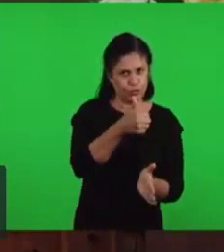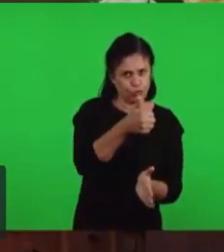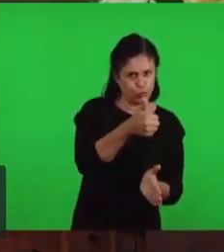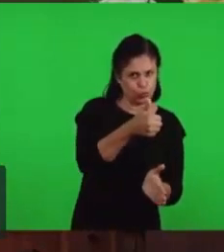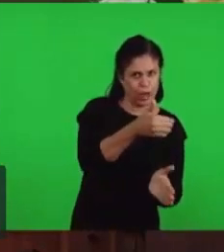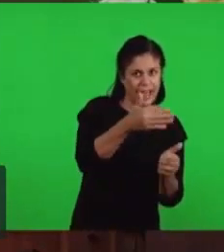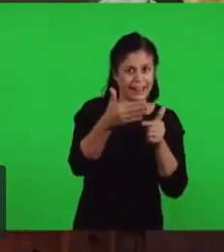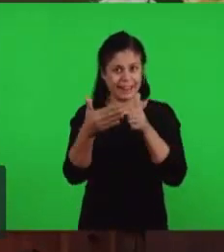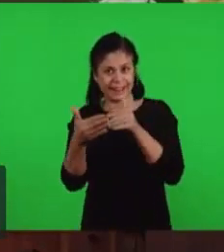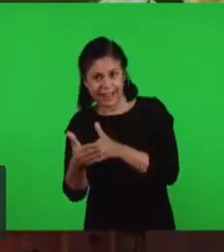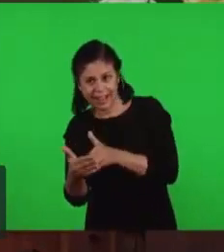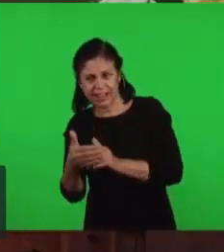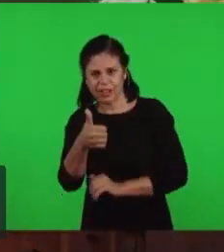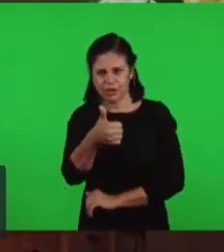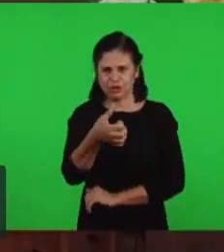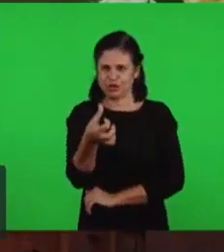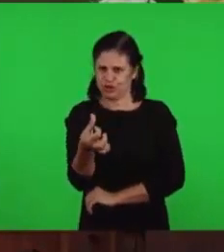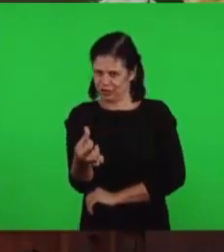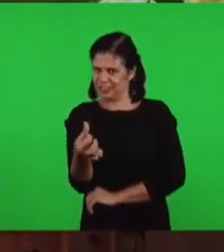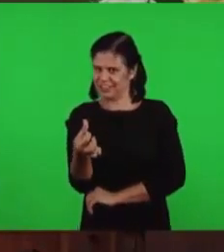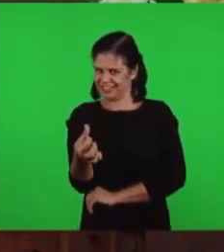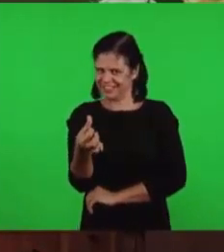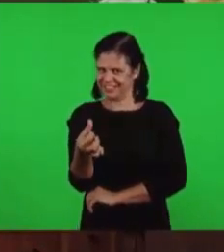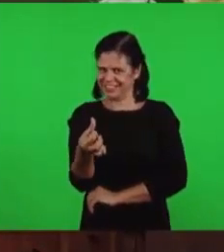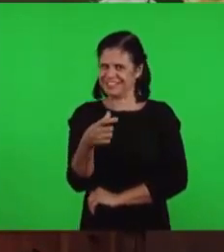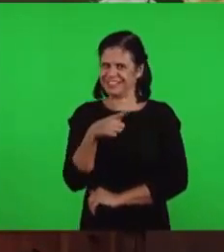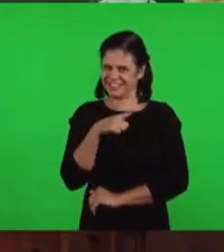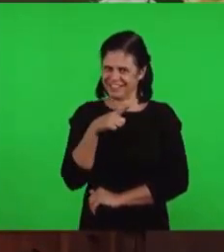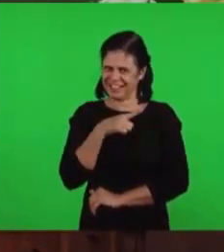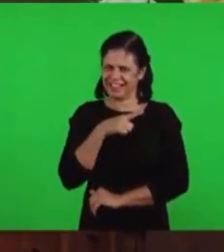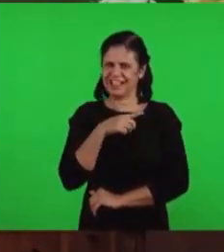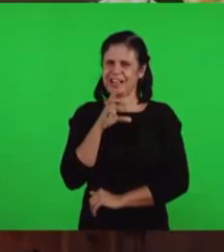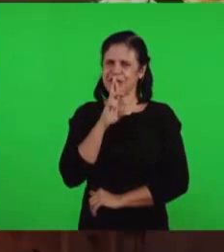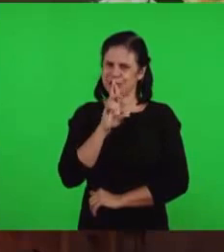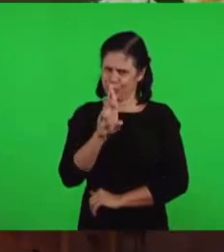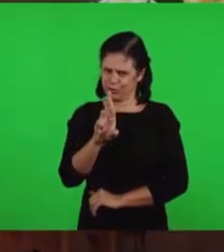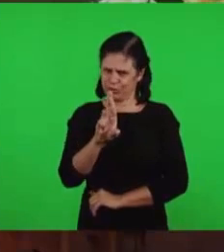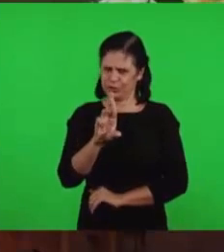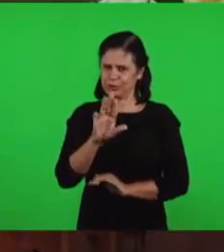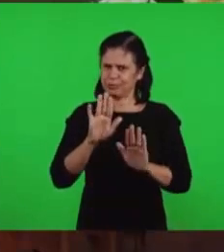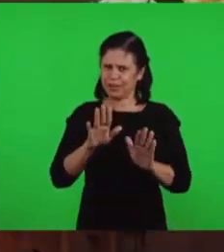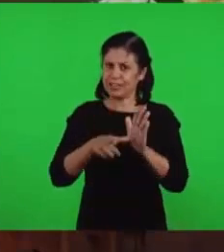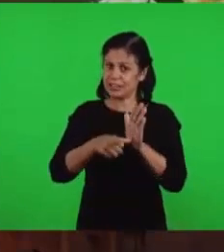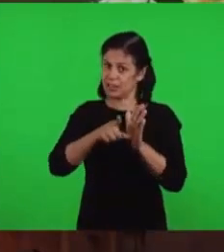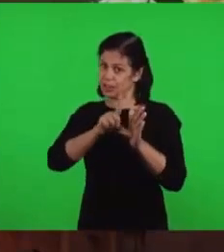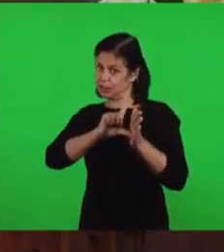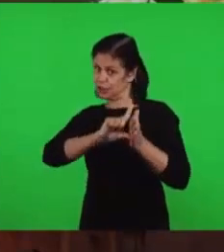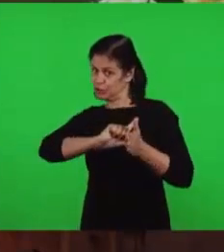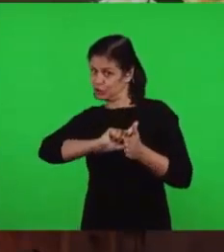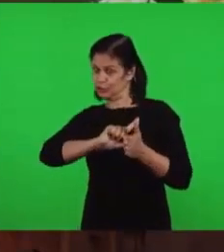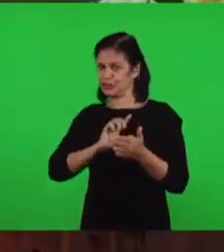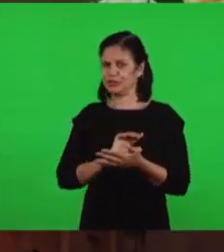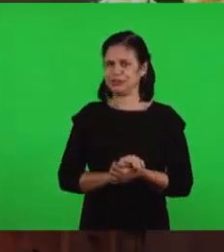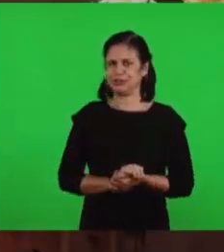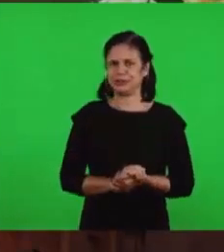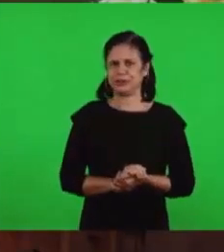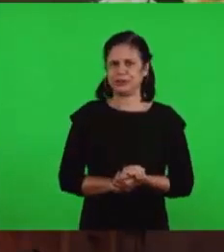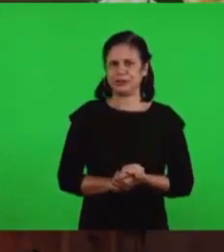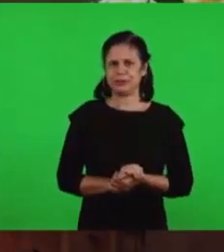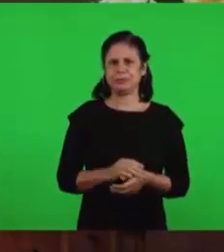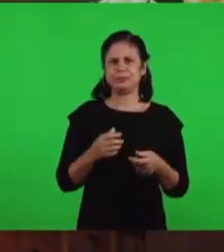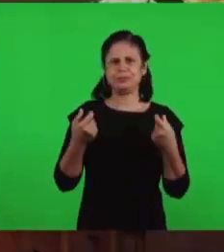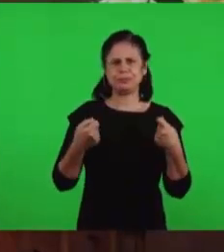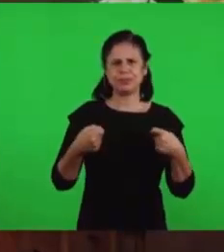1 até o verso 16 as respostas aquelas quatro perguntas mas antes disso é necessário que